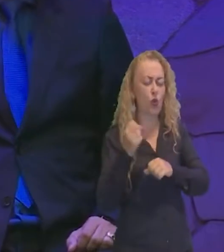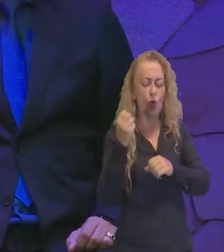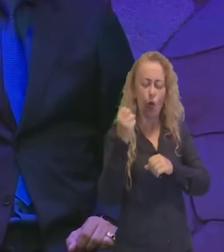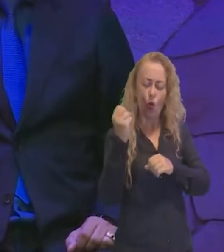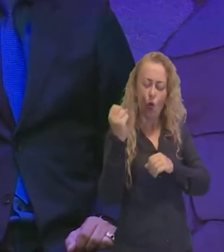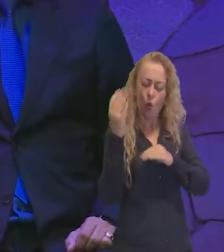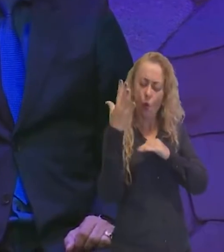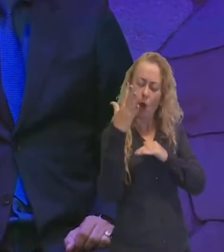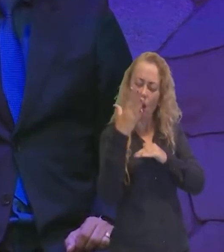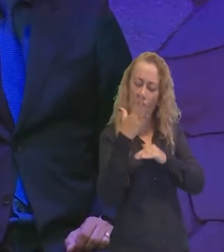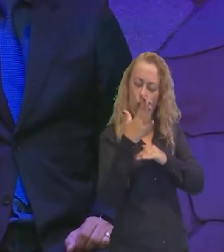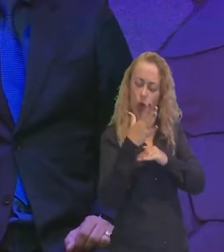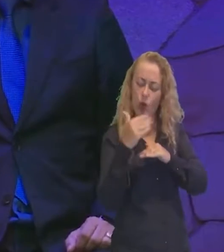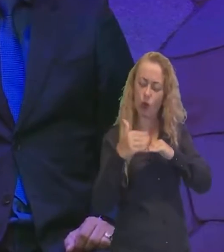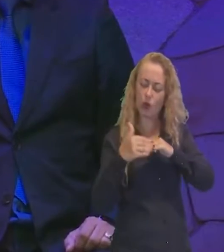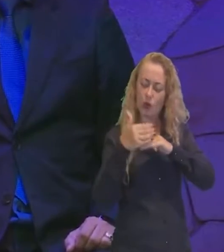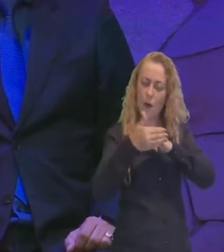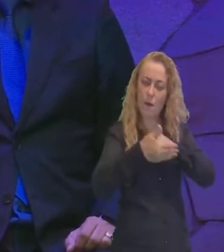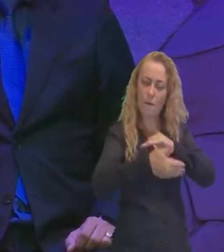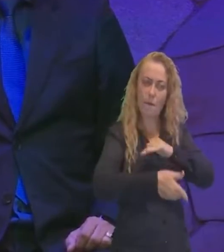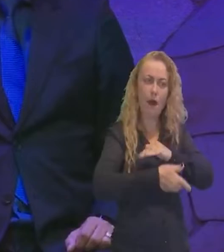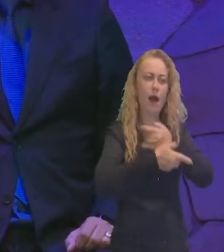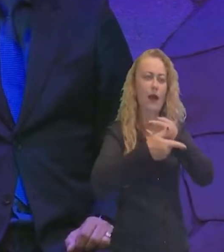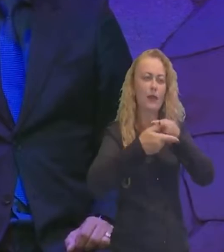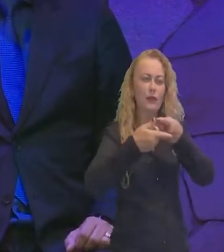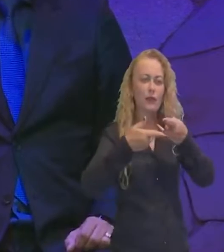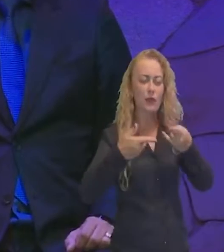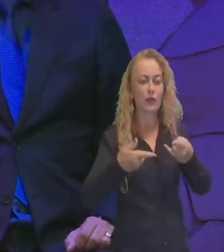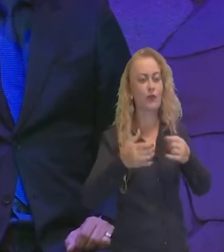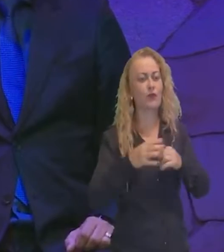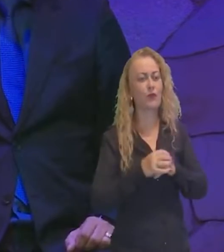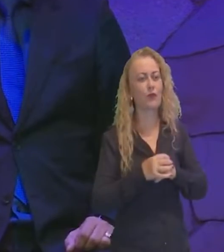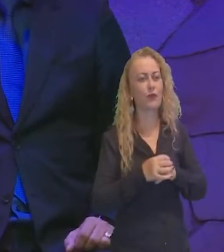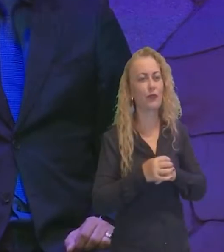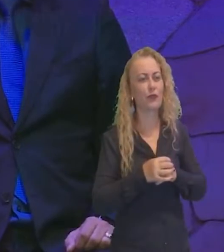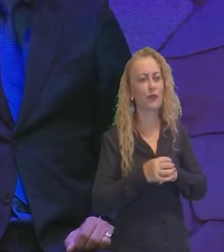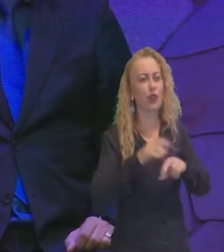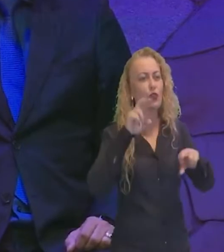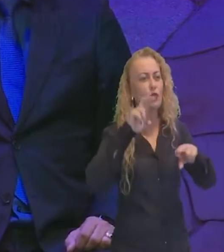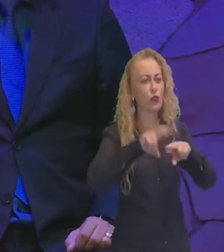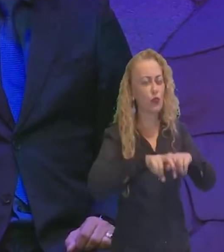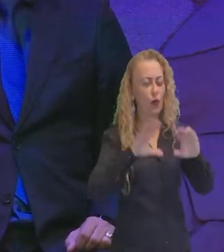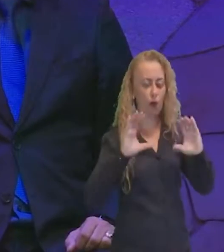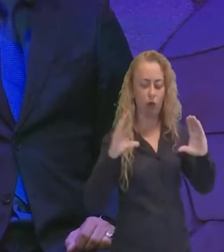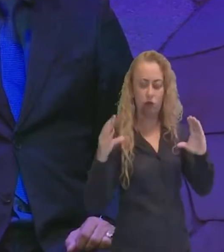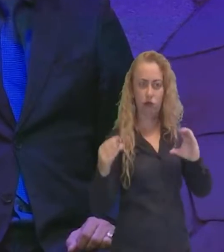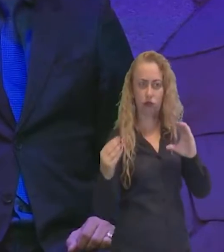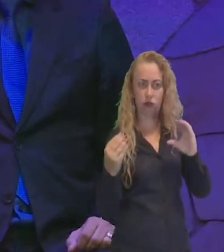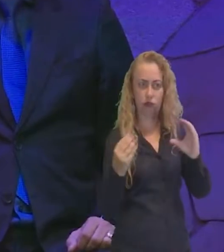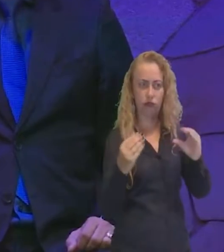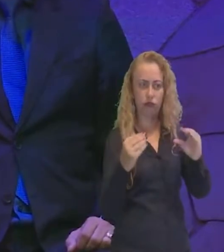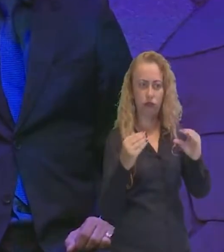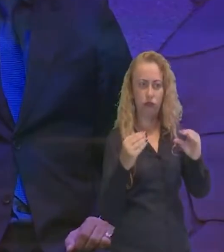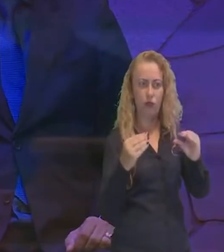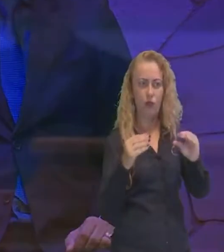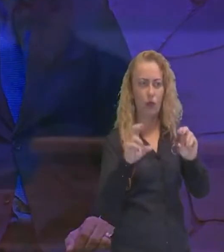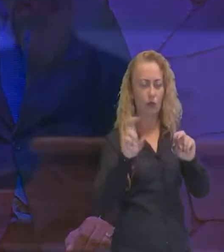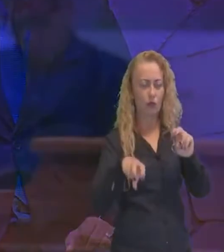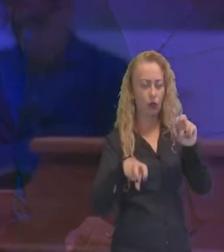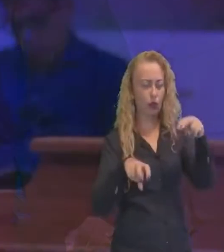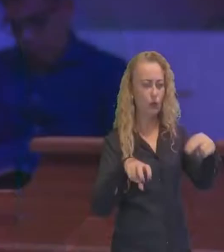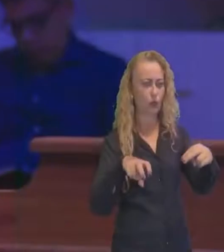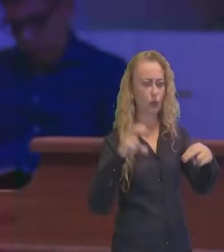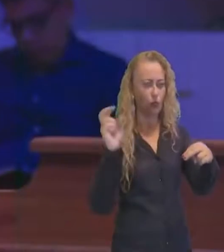luzinha gostosa, você senta no sofá, um virado para o outro, e ali